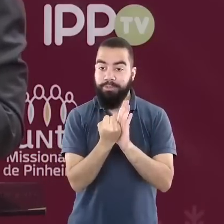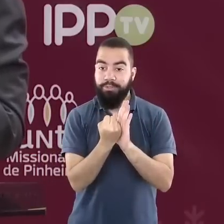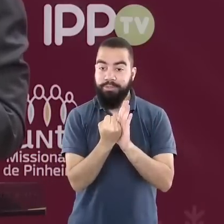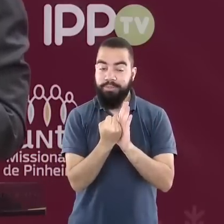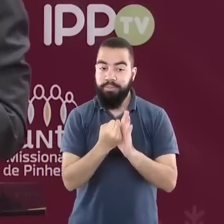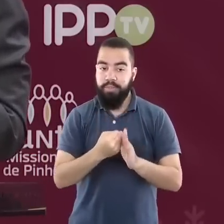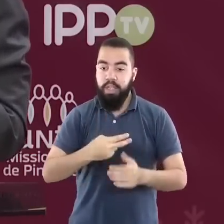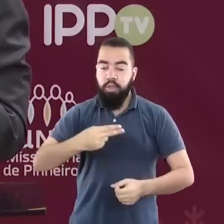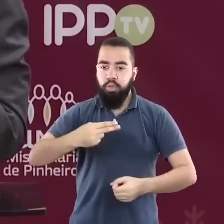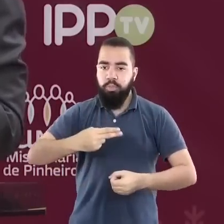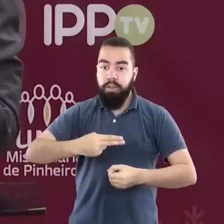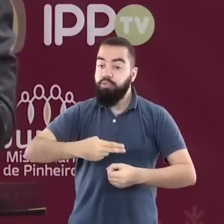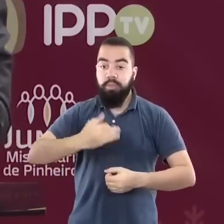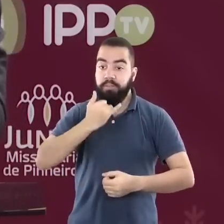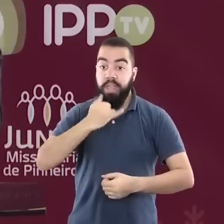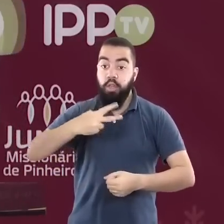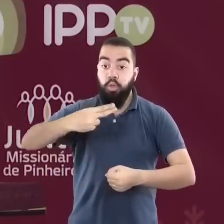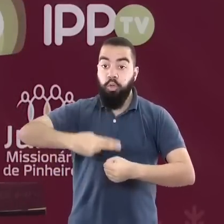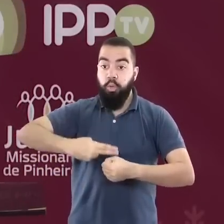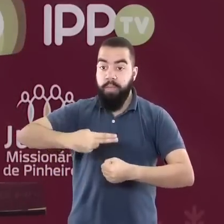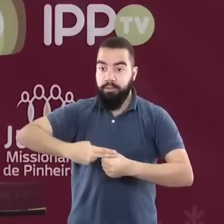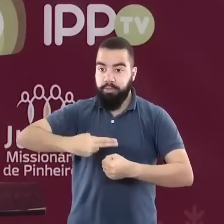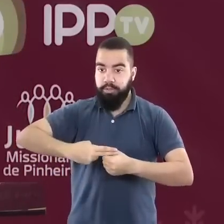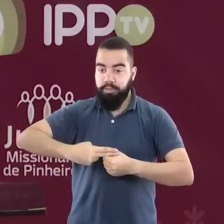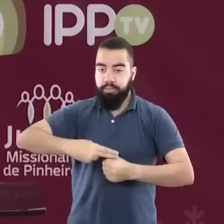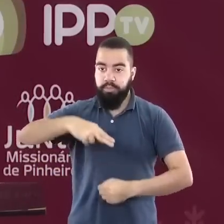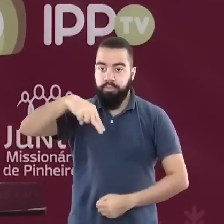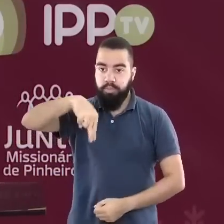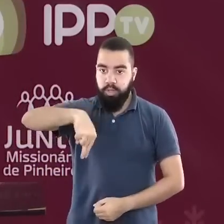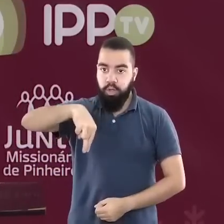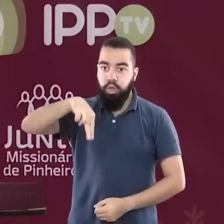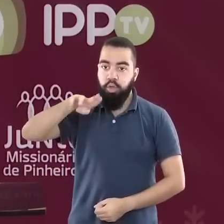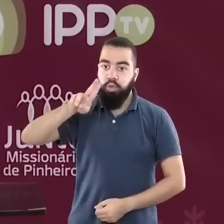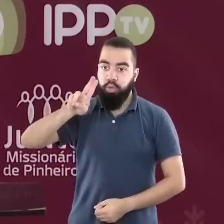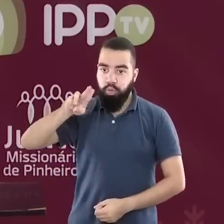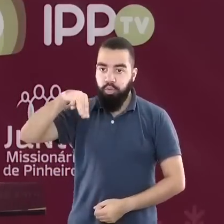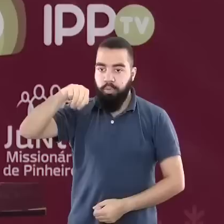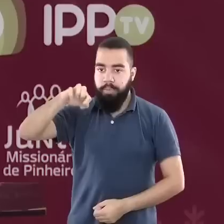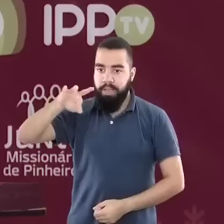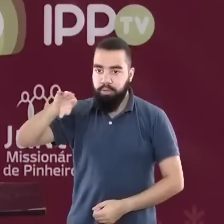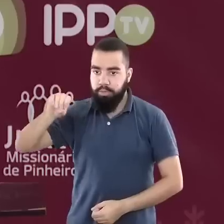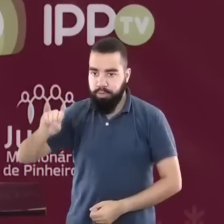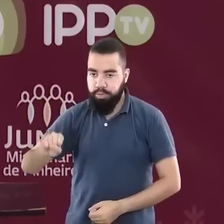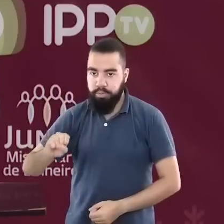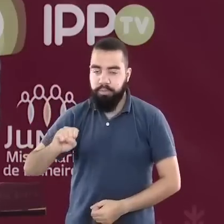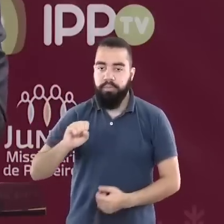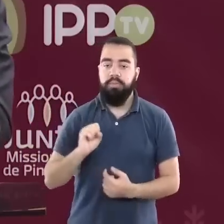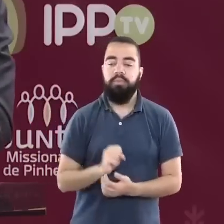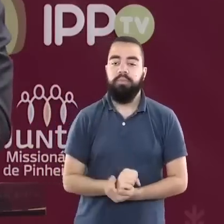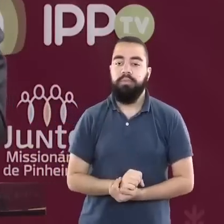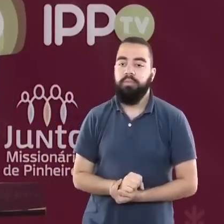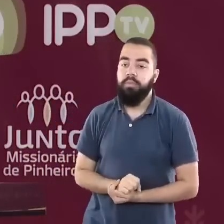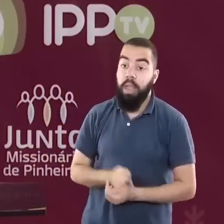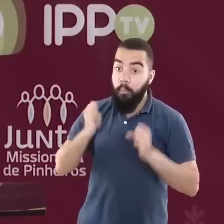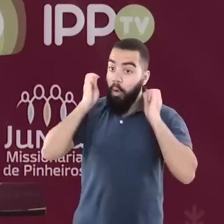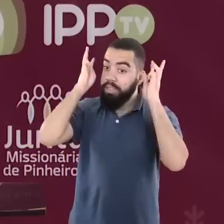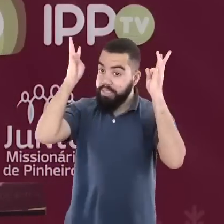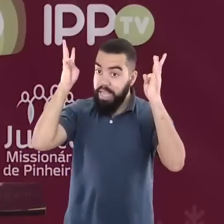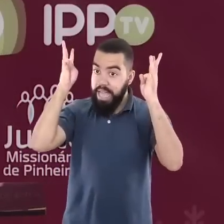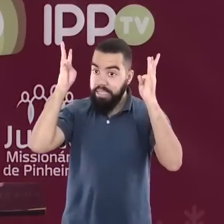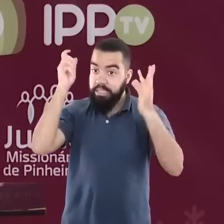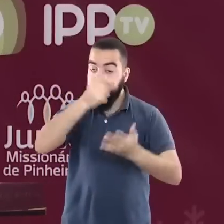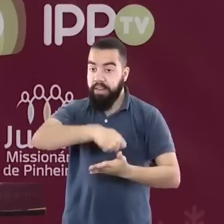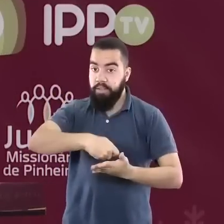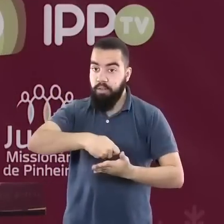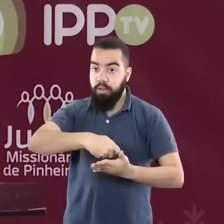verso 15 a 17 que eu passo a ler para vocês está escrito como profecia